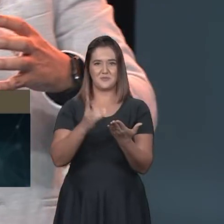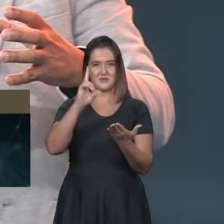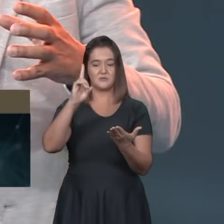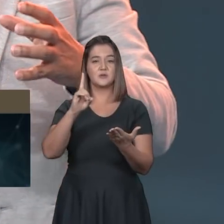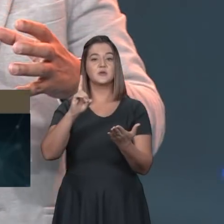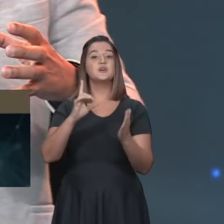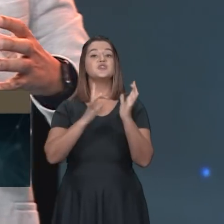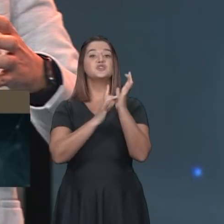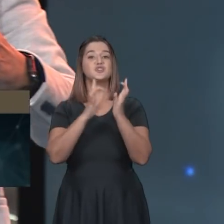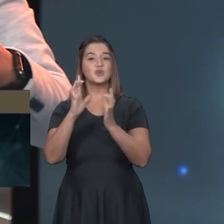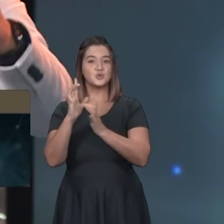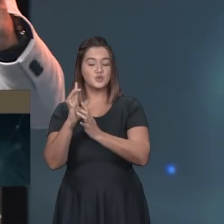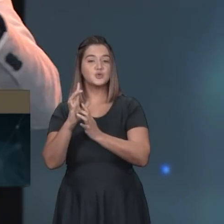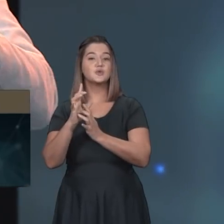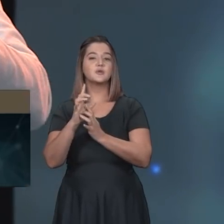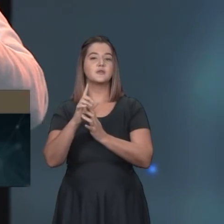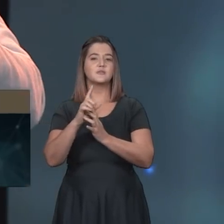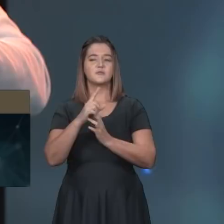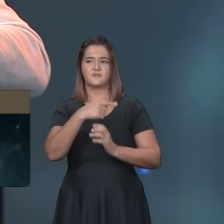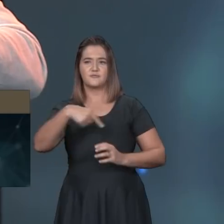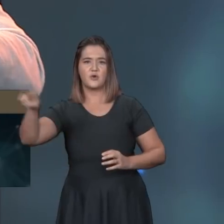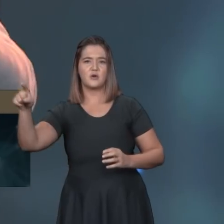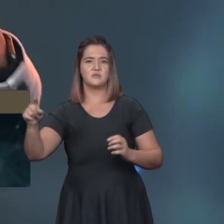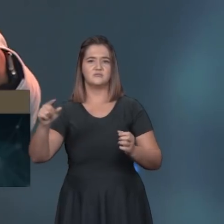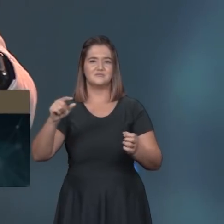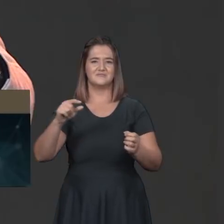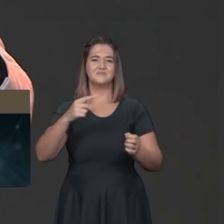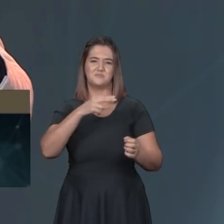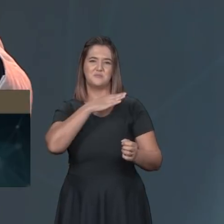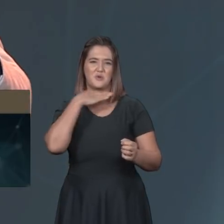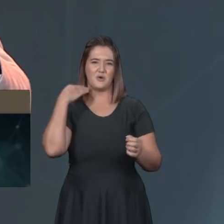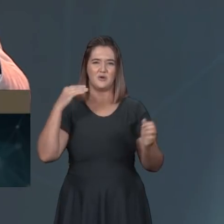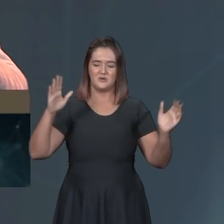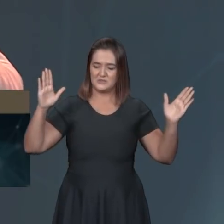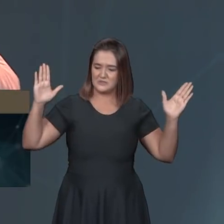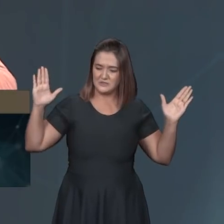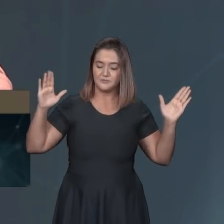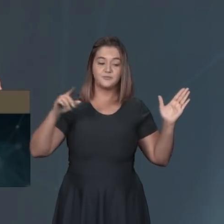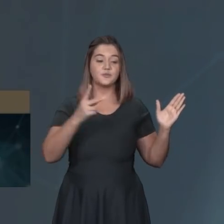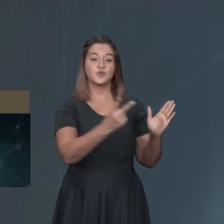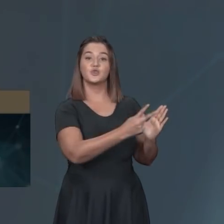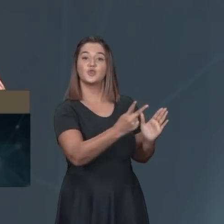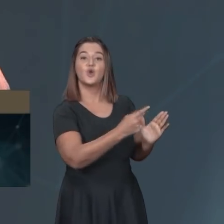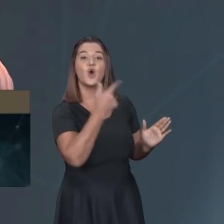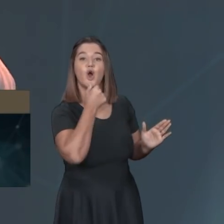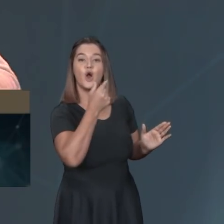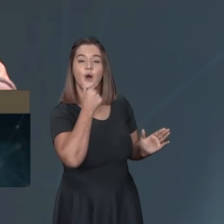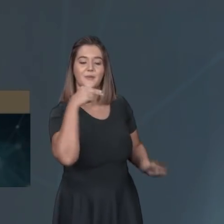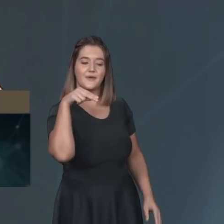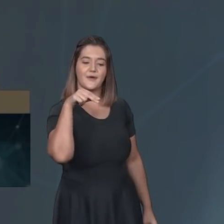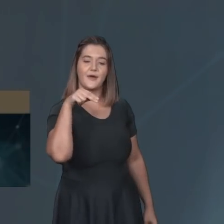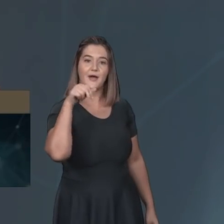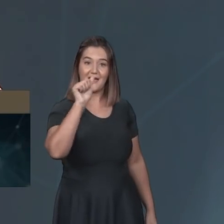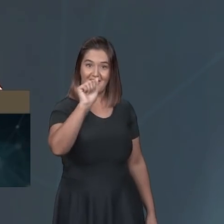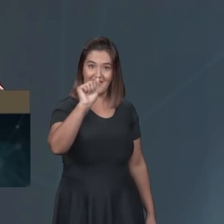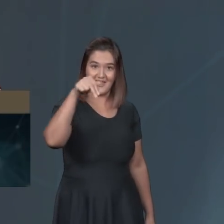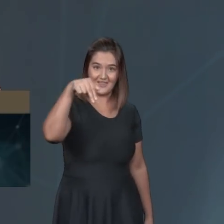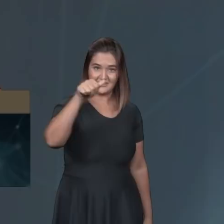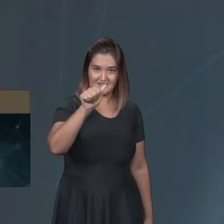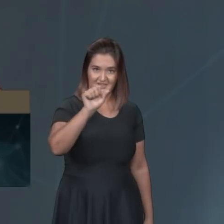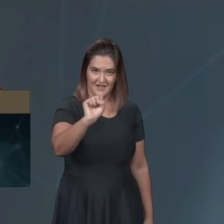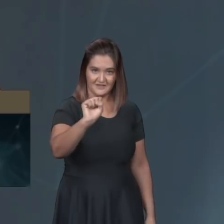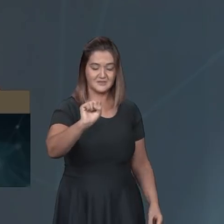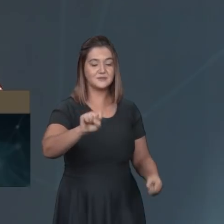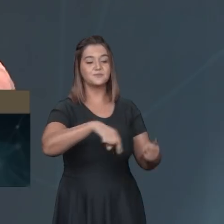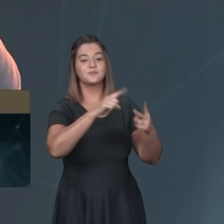Jesus foi condenado, Anás e Caifás, que eram homens perversos, participaram do julgamento de Jesus, e